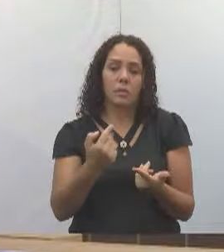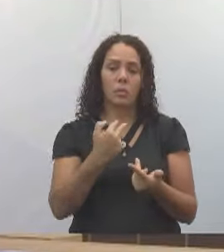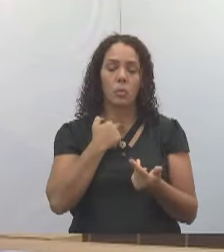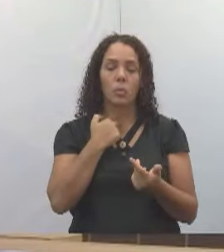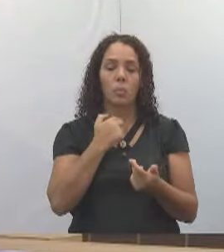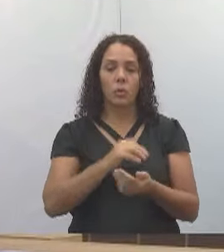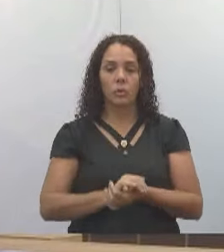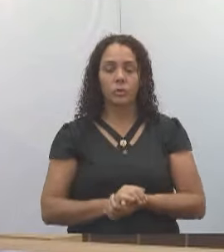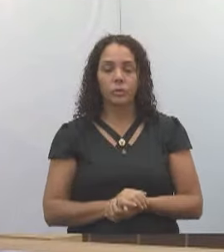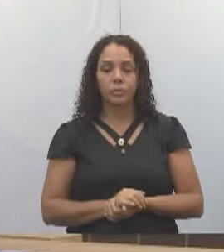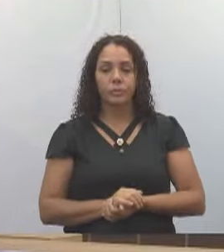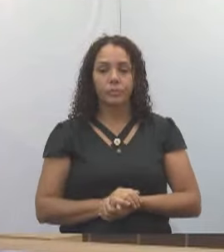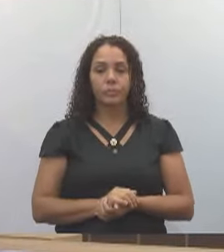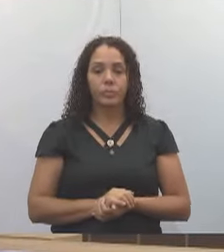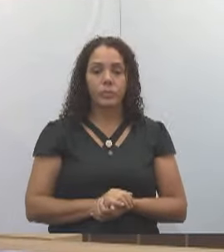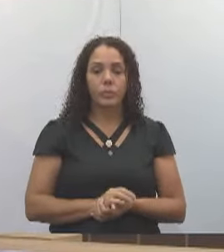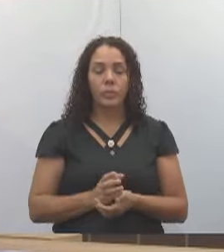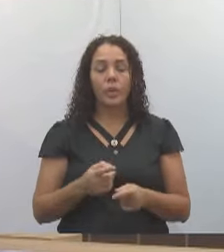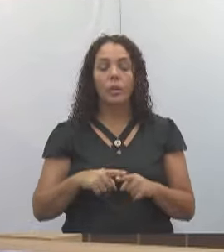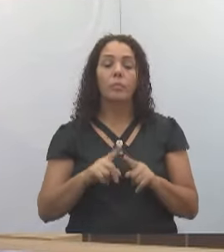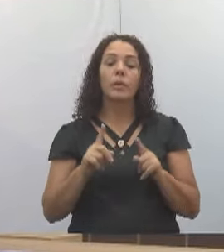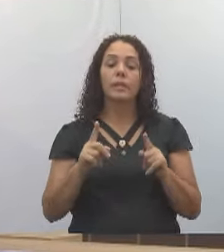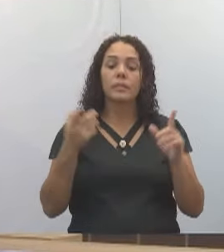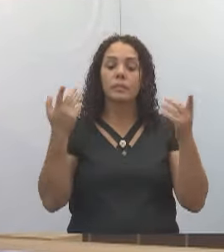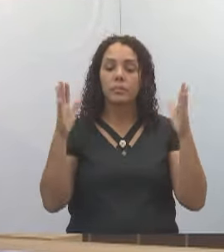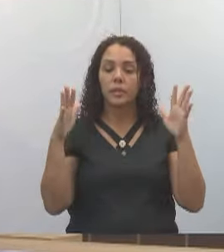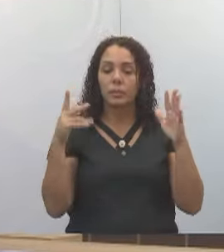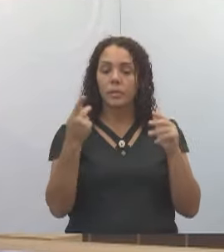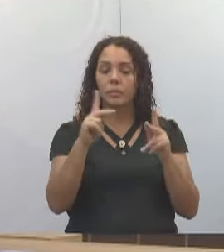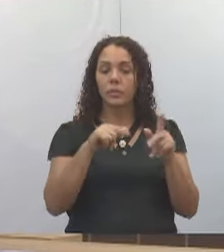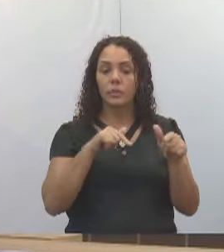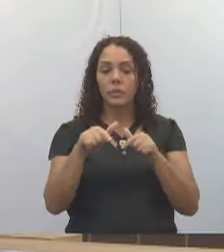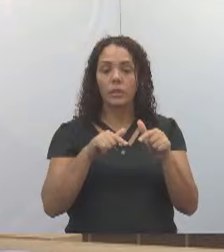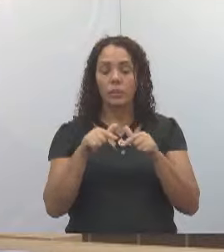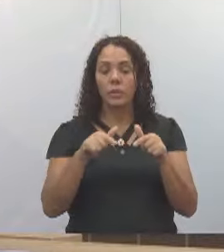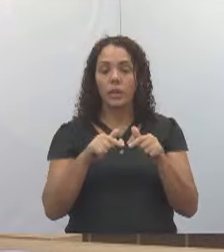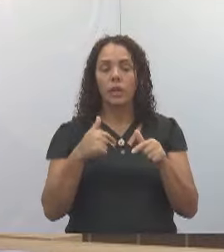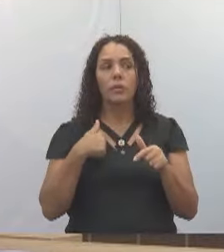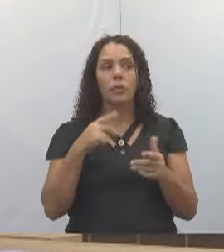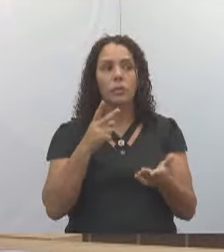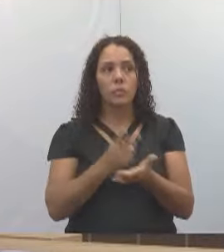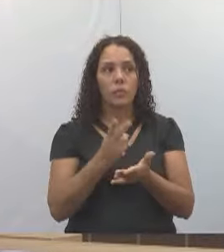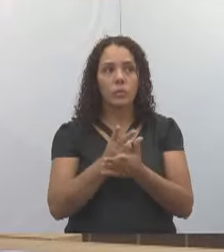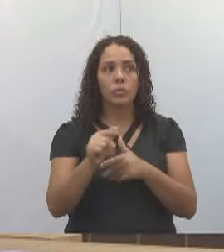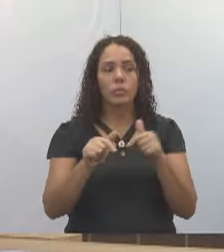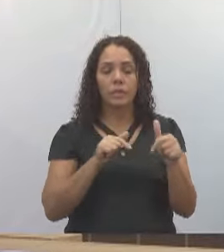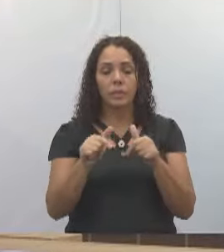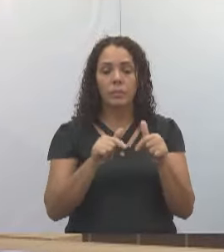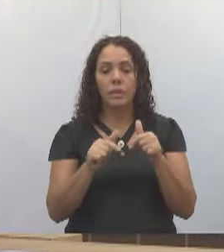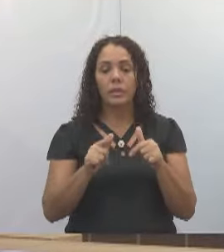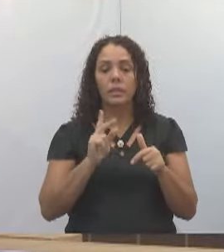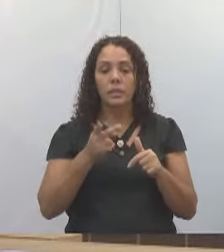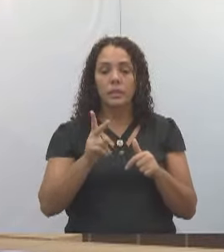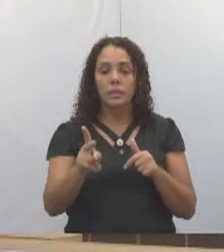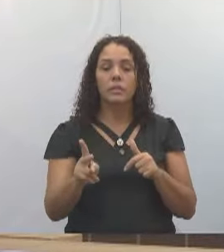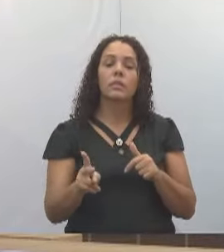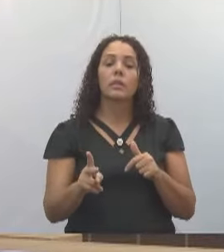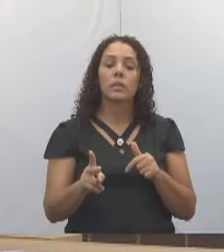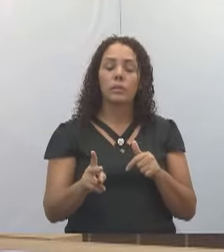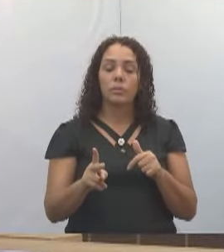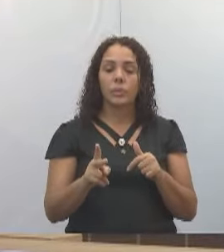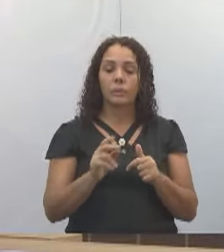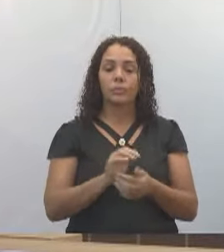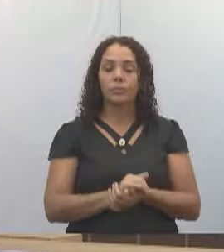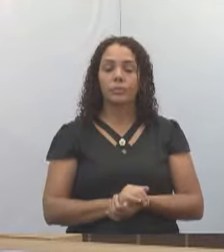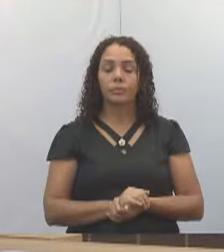tinha mais alguns segundos, mas quero encerrar a minha fala aqui. Vou continuar fazendo o meu trabalho, sempre com coerência. Muito obrigado